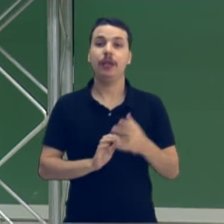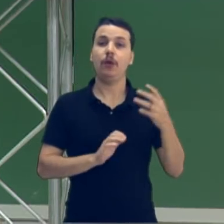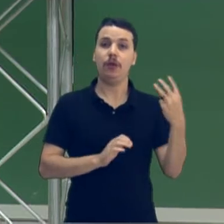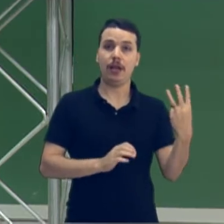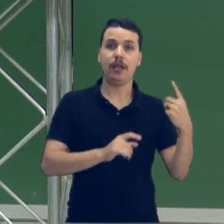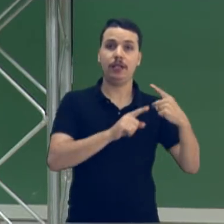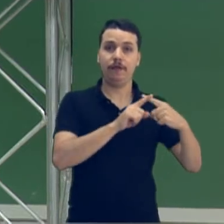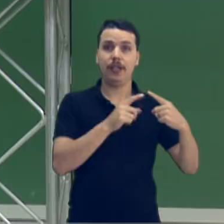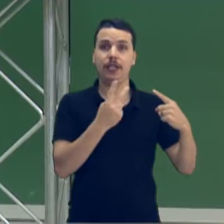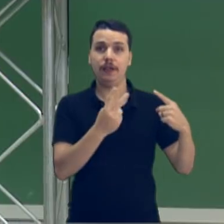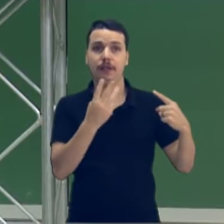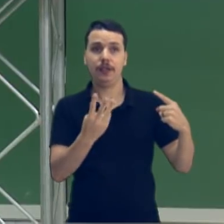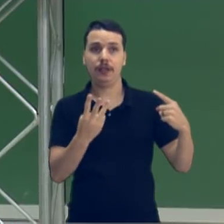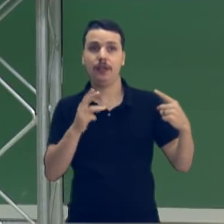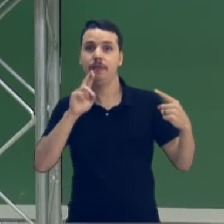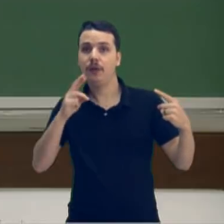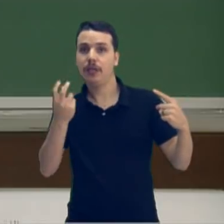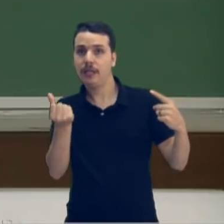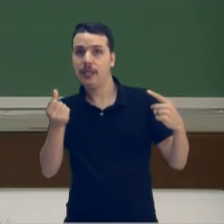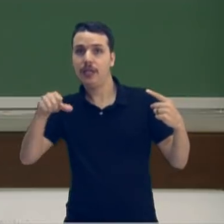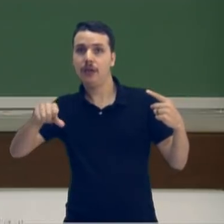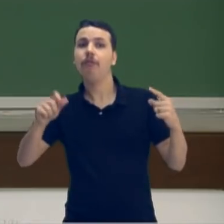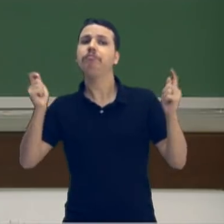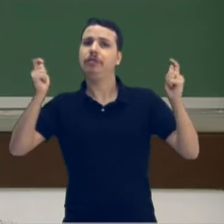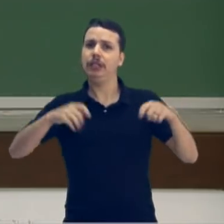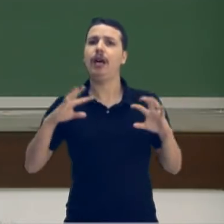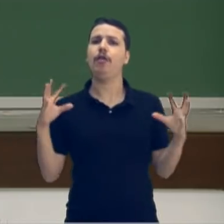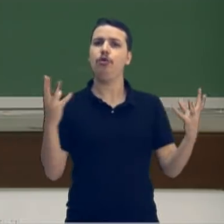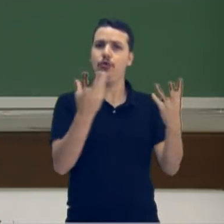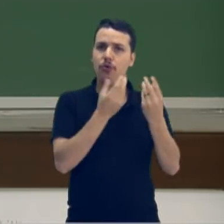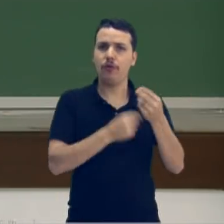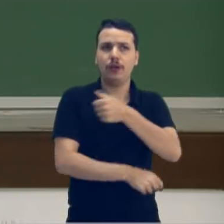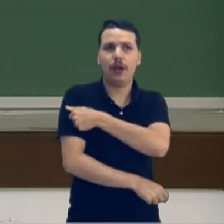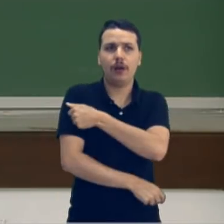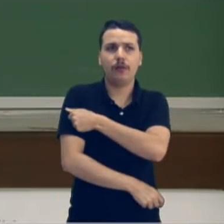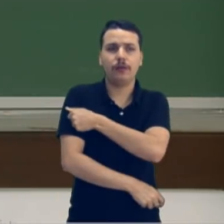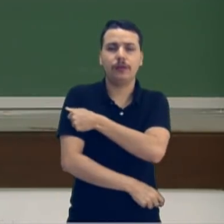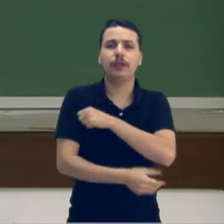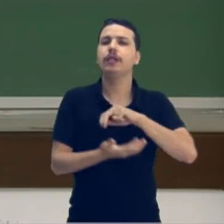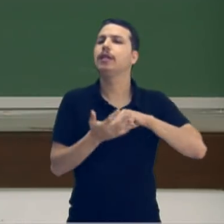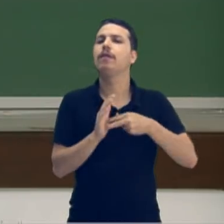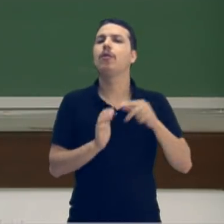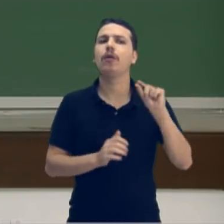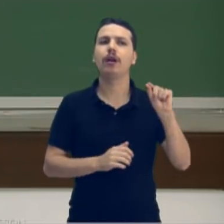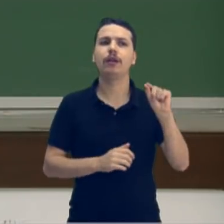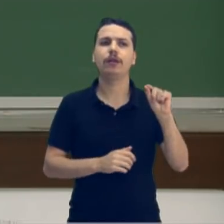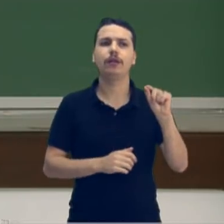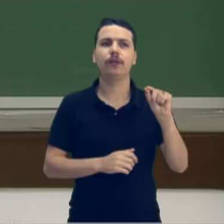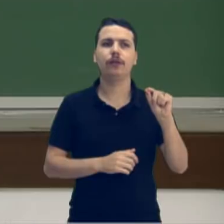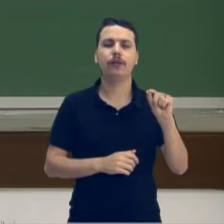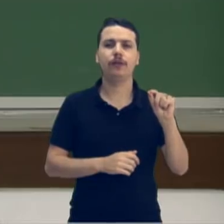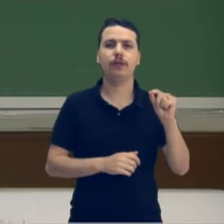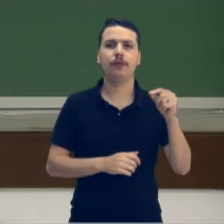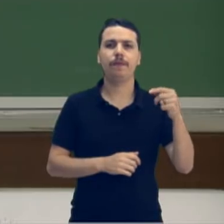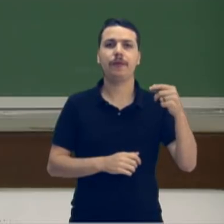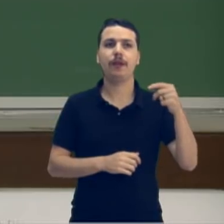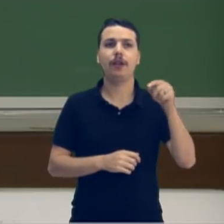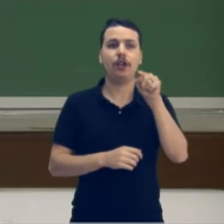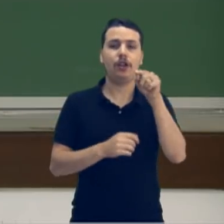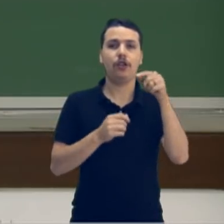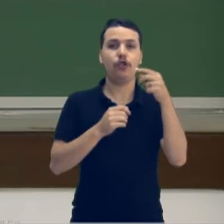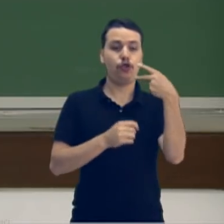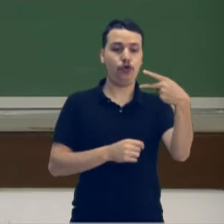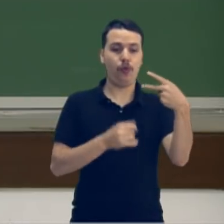vezes 23, 69, que abarcam todos os nossos alunos, foi feito o quê? 2 fileiras com 12 alunos e